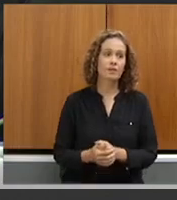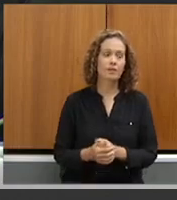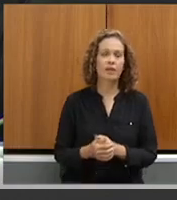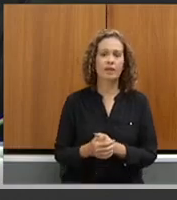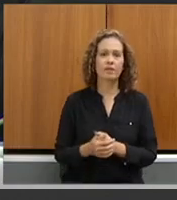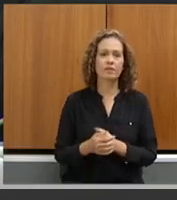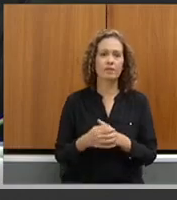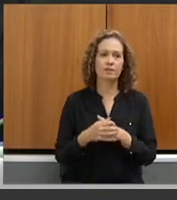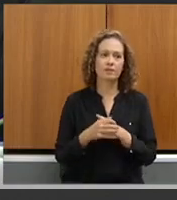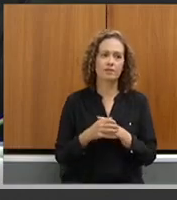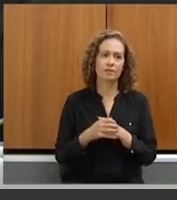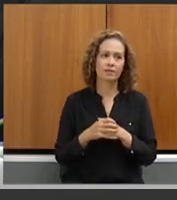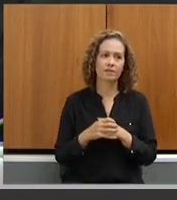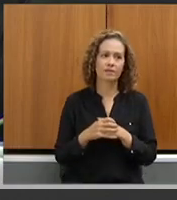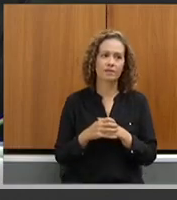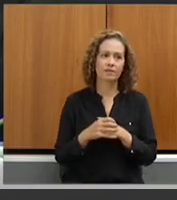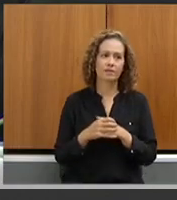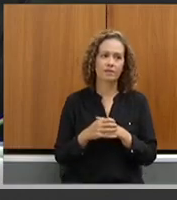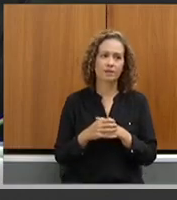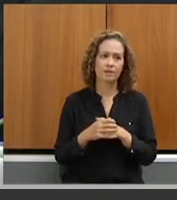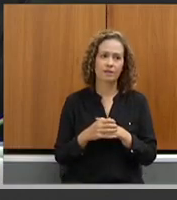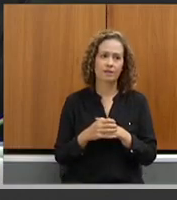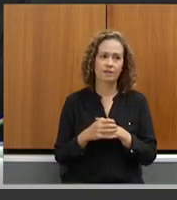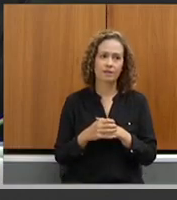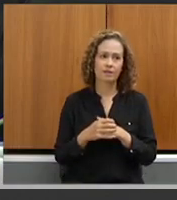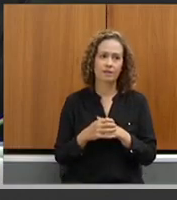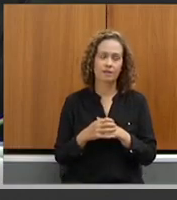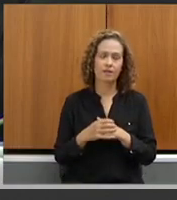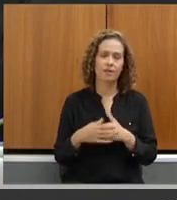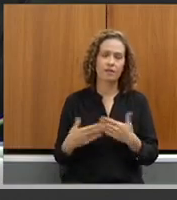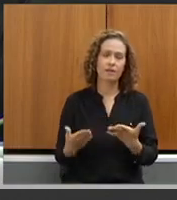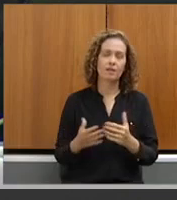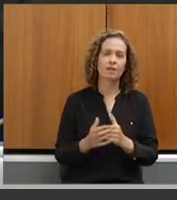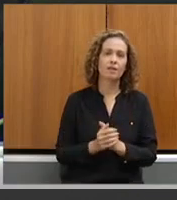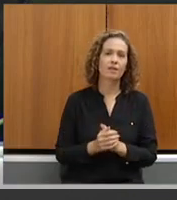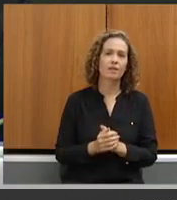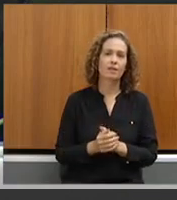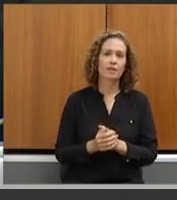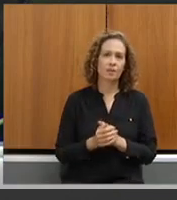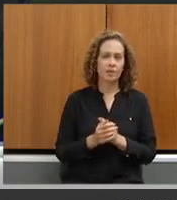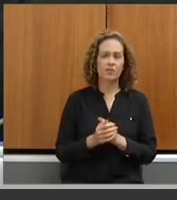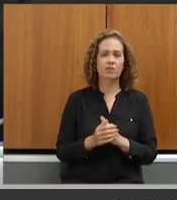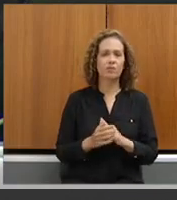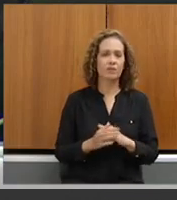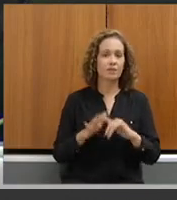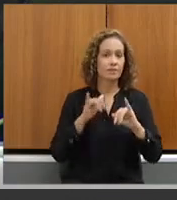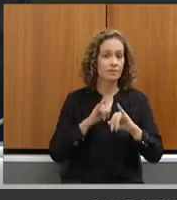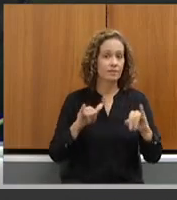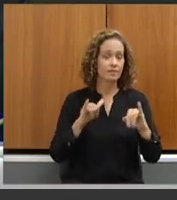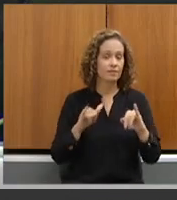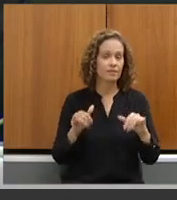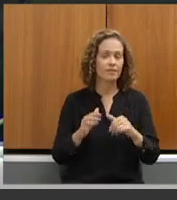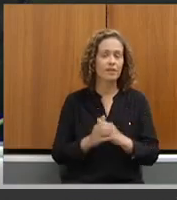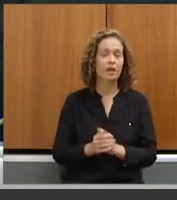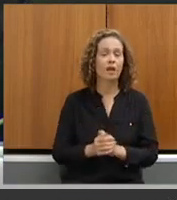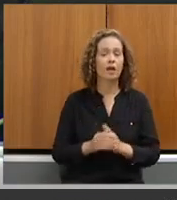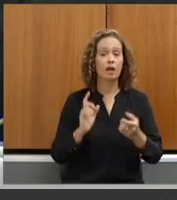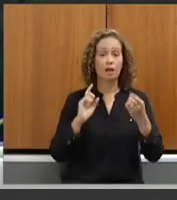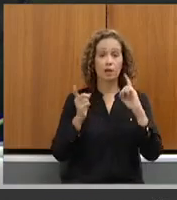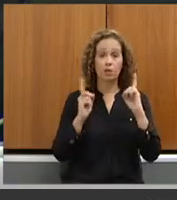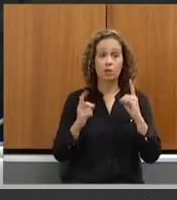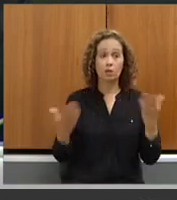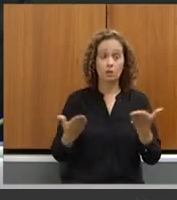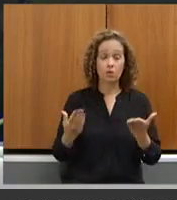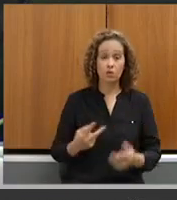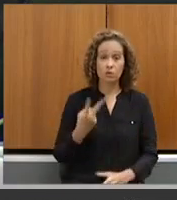e nos termos do parágrafo 3º do artigo 19 do Regimento Interno deixa de abrir a reunião ordinária prevista para hoje